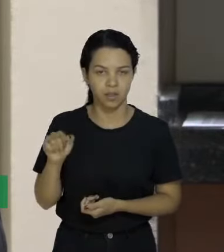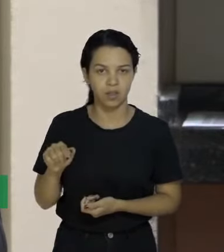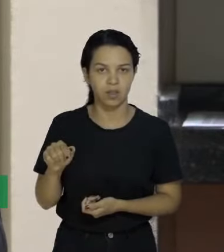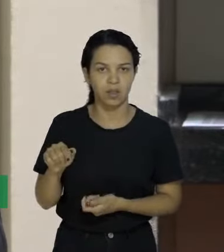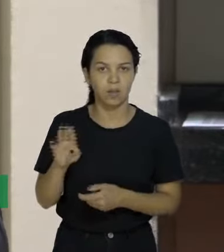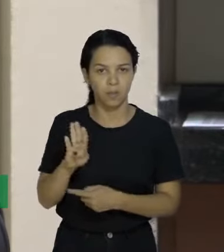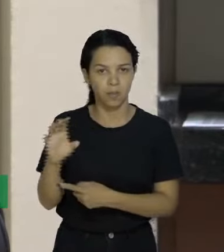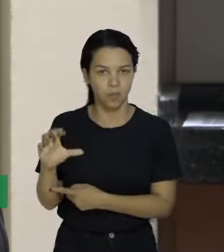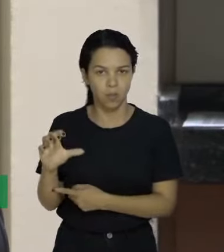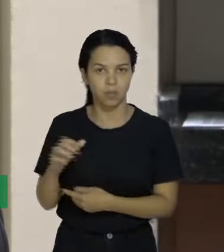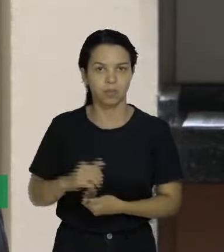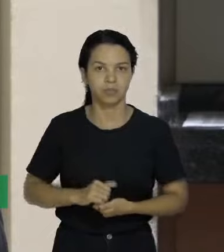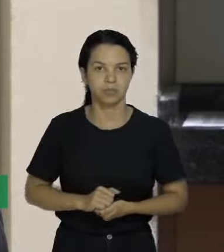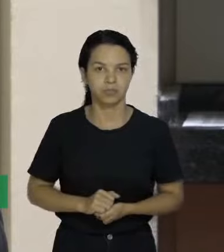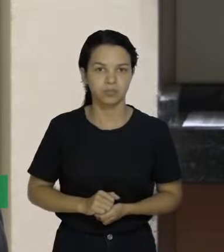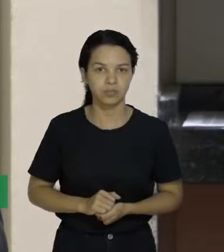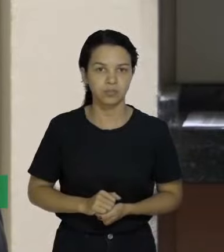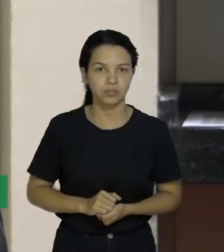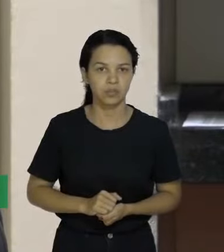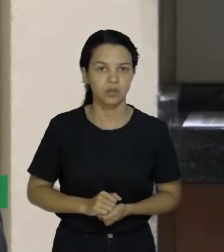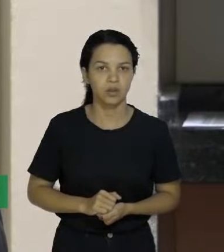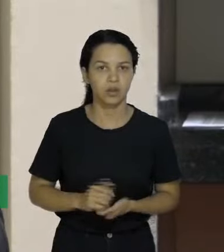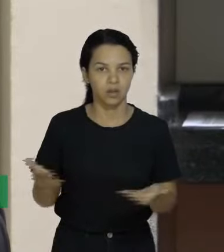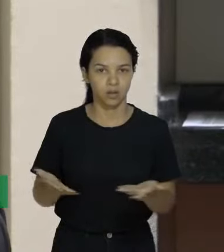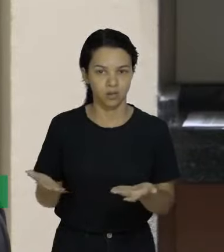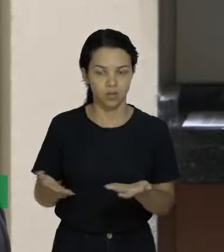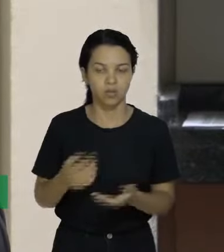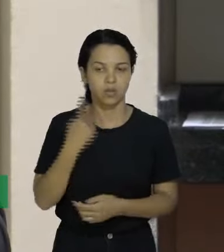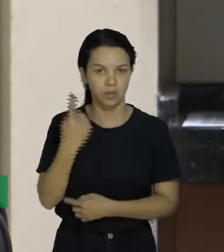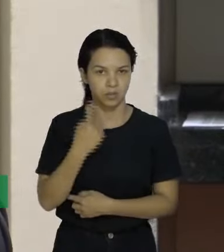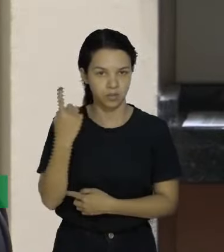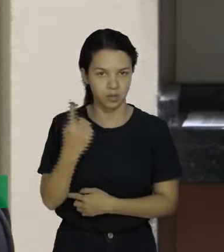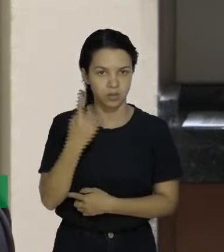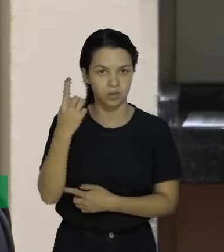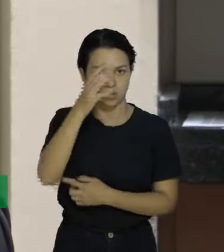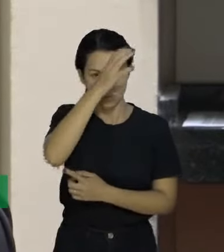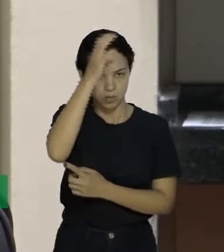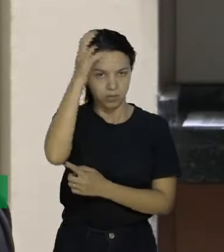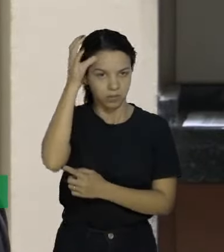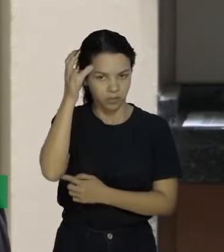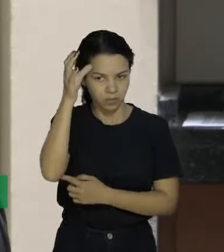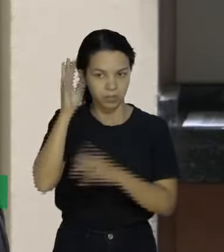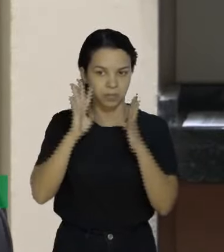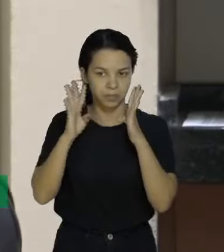ouviu nosso Deputado de Balneário Carlos Humberto fala